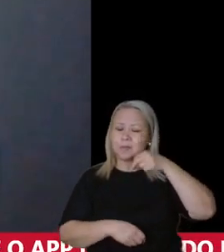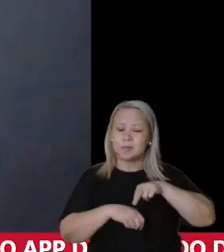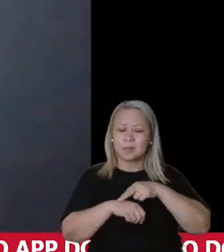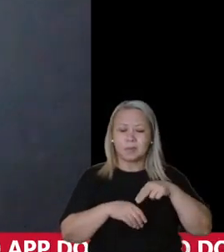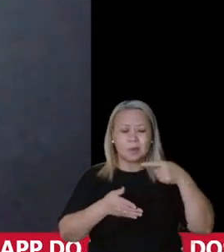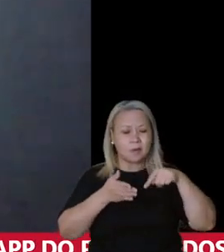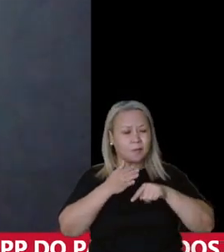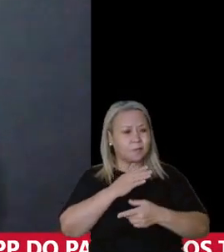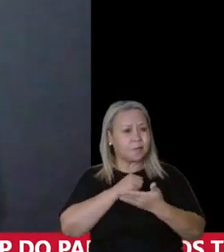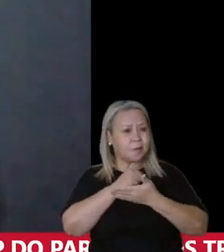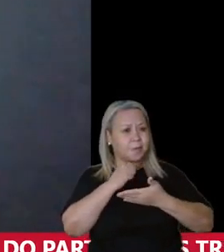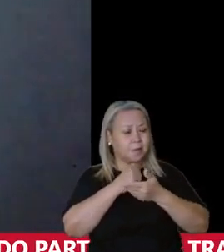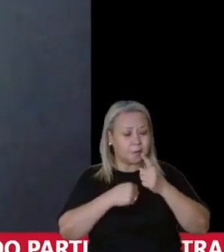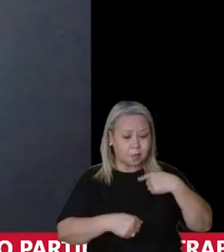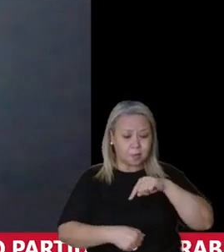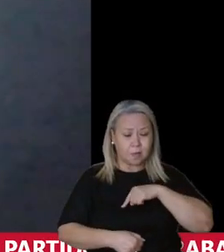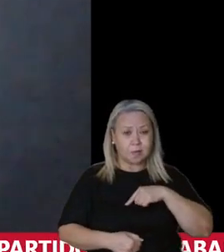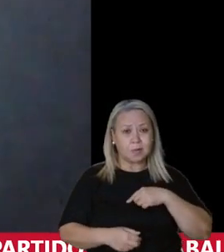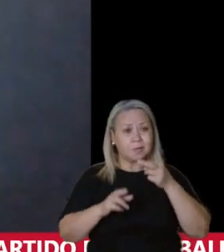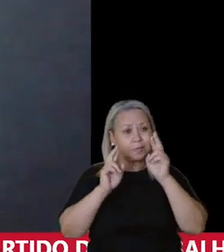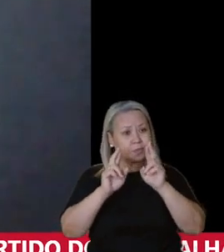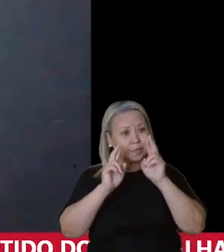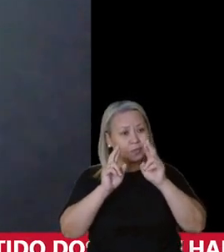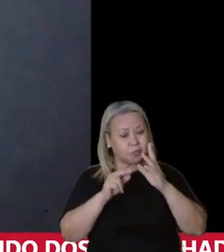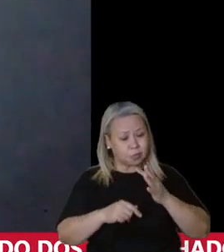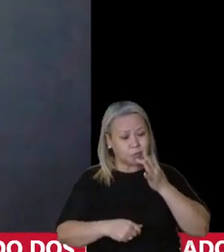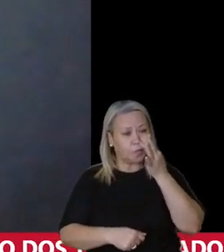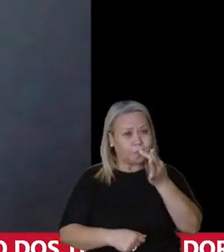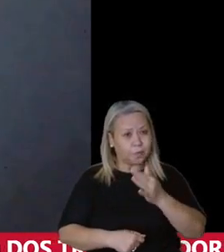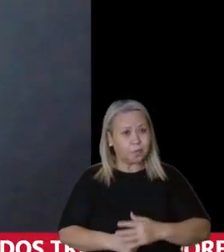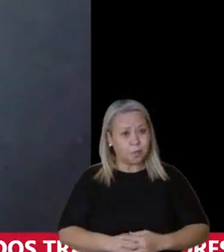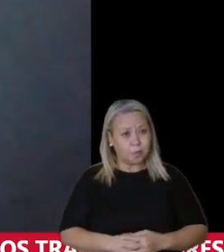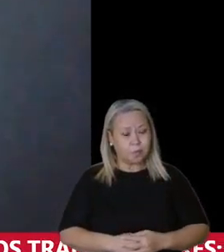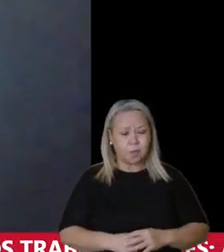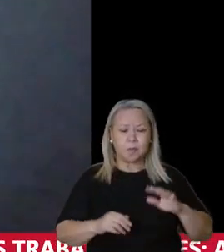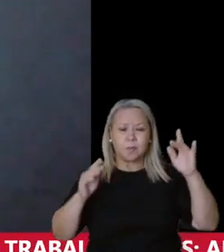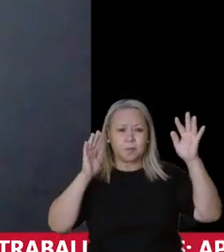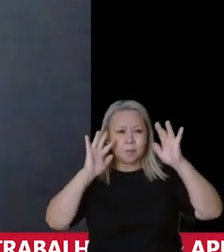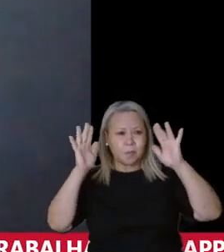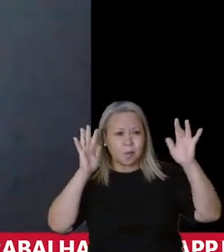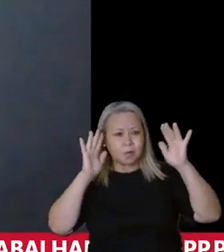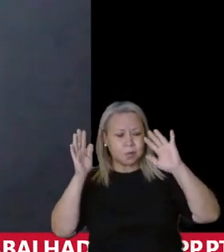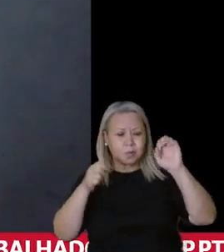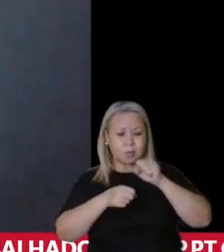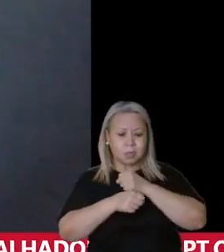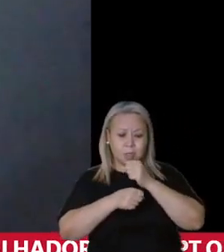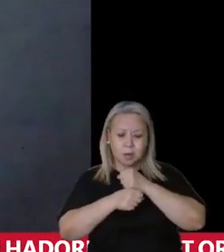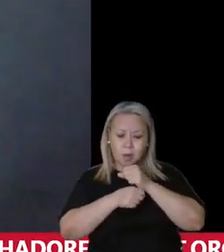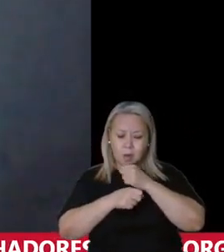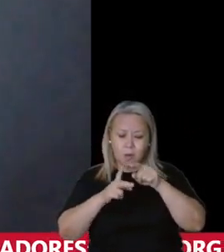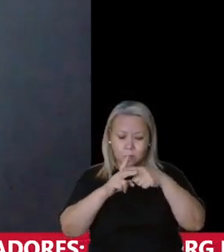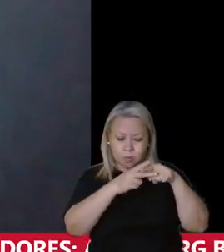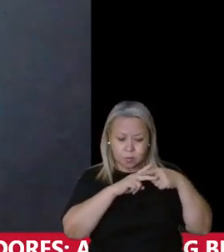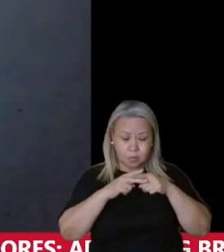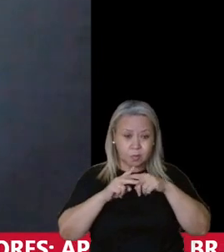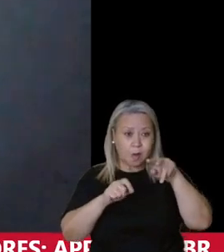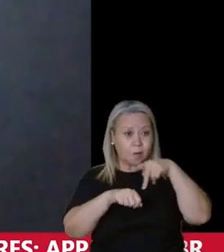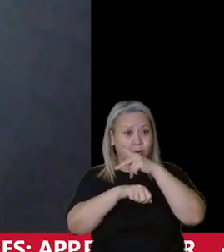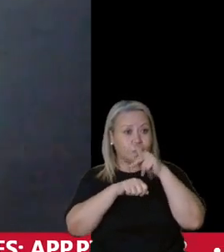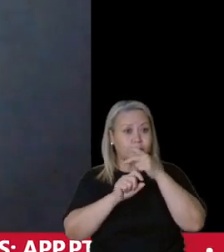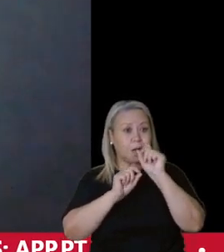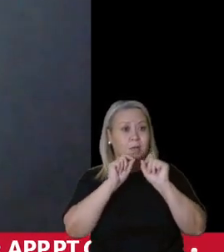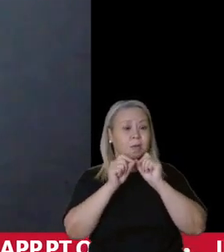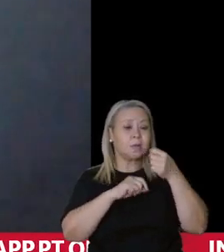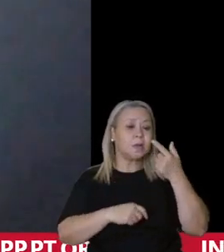que a gente tenha uma perspectiva de futuro, uma perspectiva de que a gente possa sonhar e uma construção de um país em que a